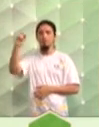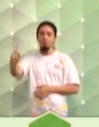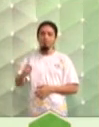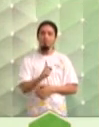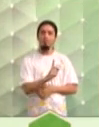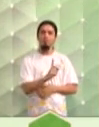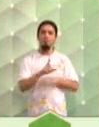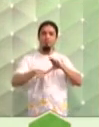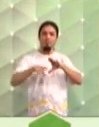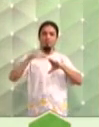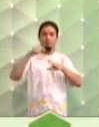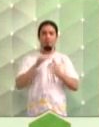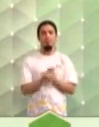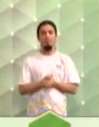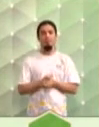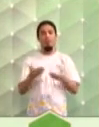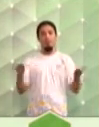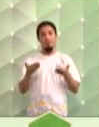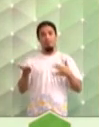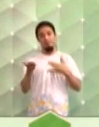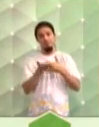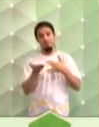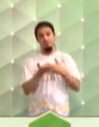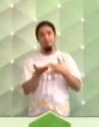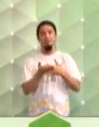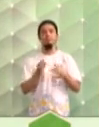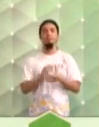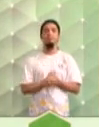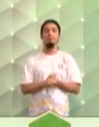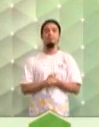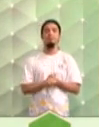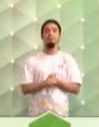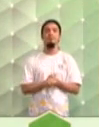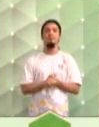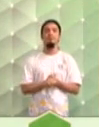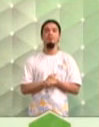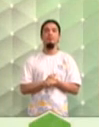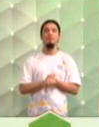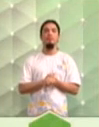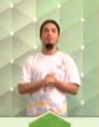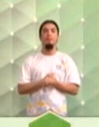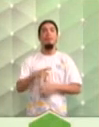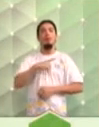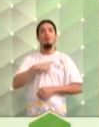A gente vai pro break, daqui a pouquinho tem mais sorteio. Vocês, nós já sorteamos quanto? 4 prêmios, foi isso?